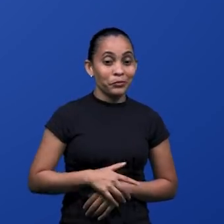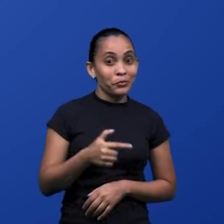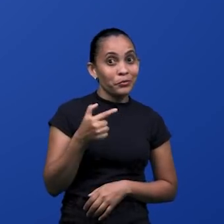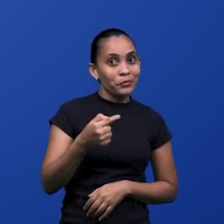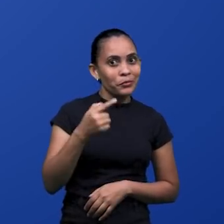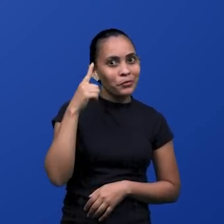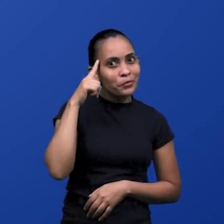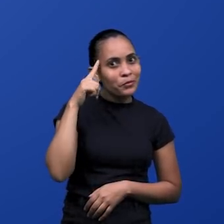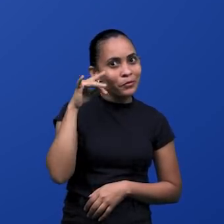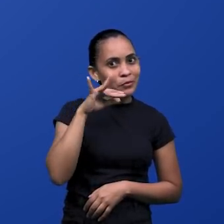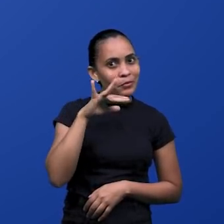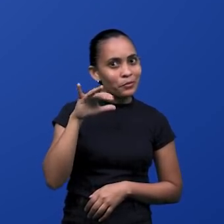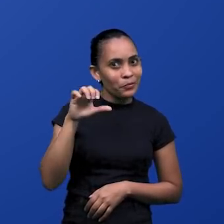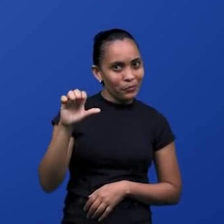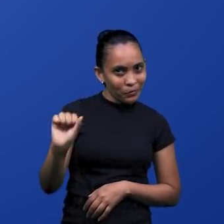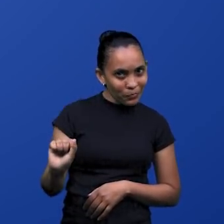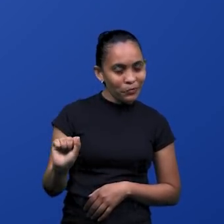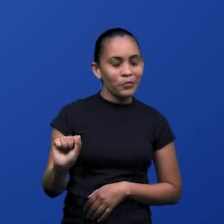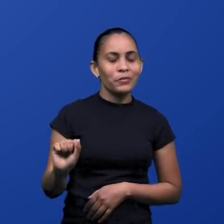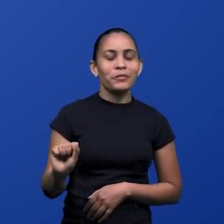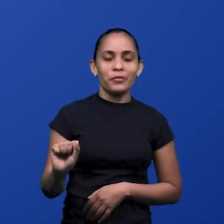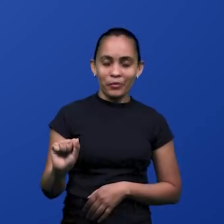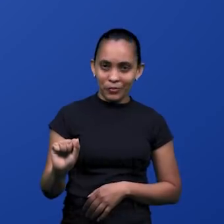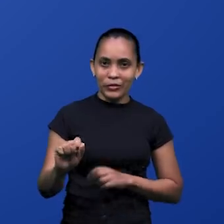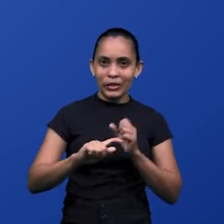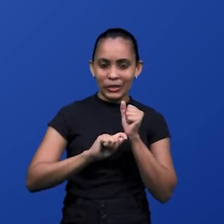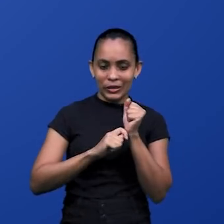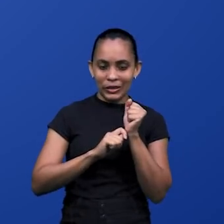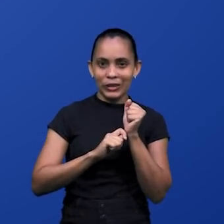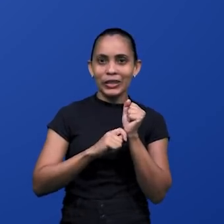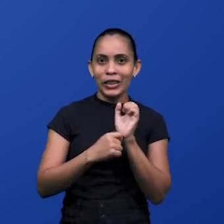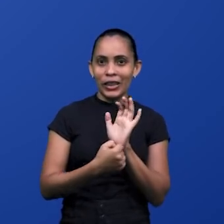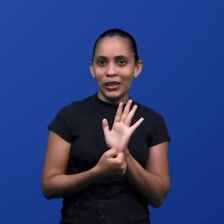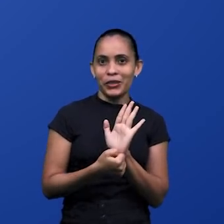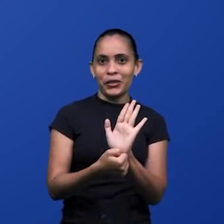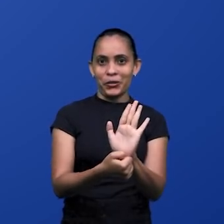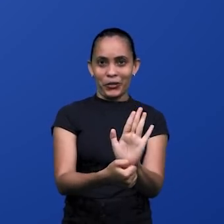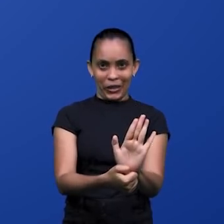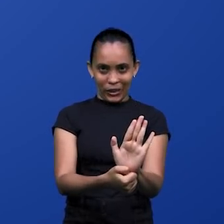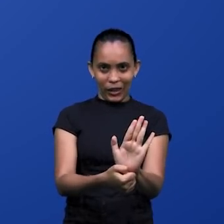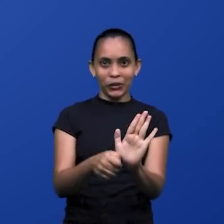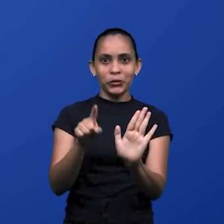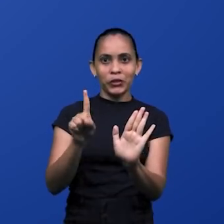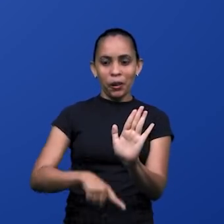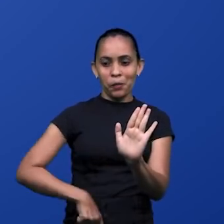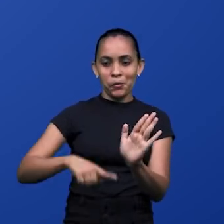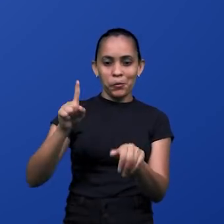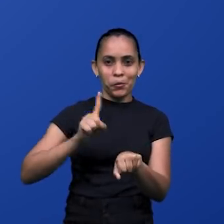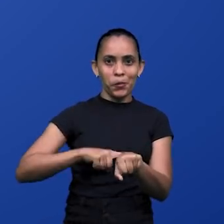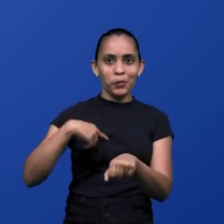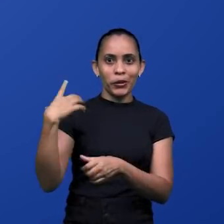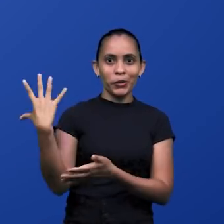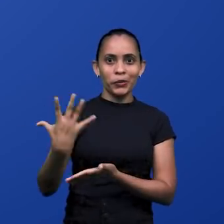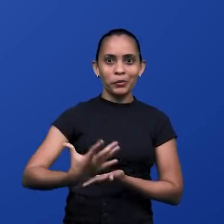O mistério foi revelado no 7º dia, que nos fala do arrebatamento da